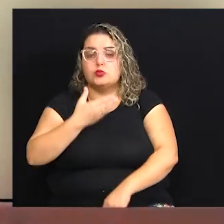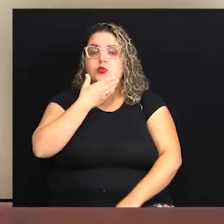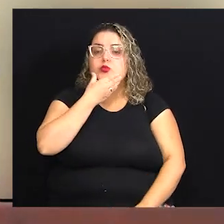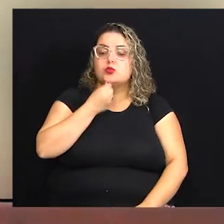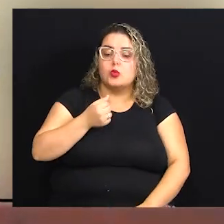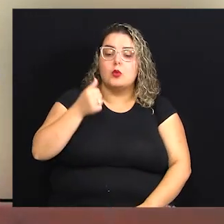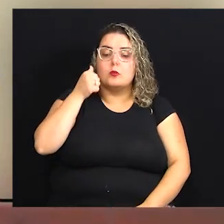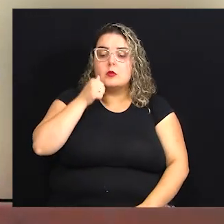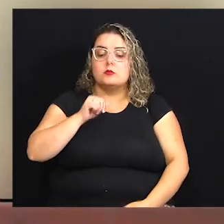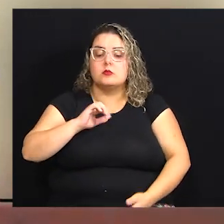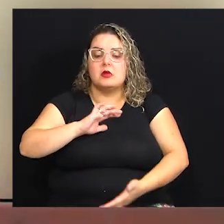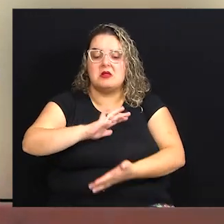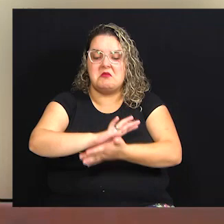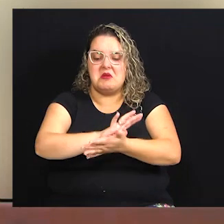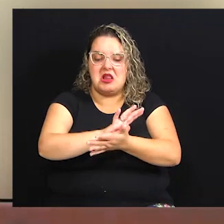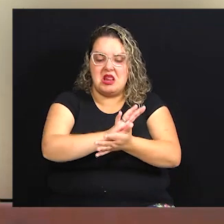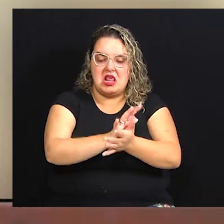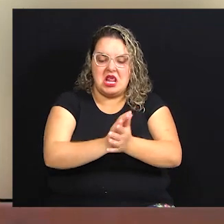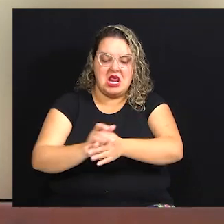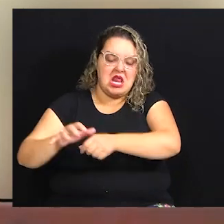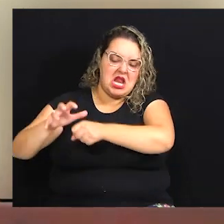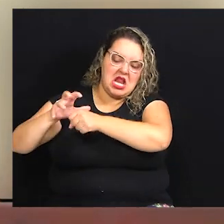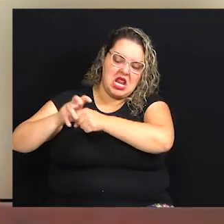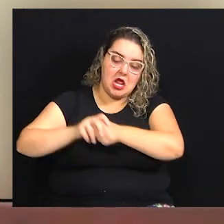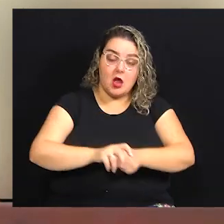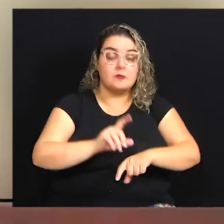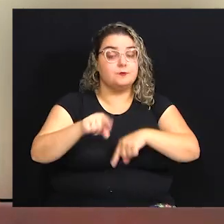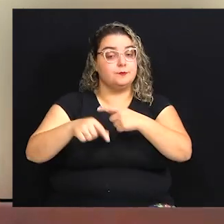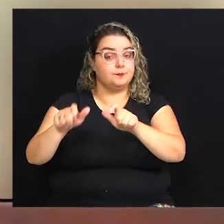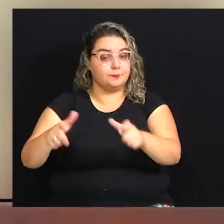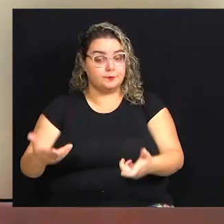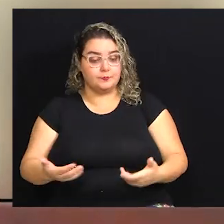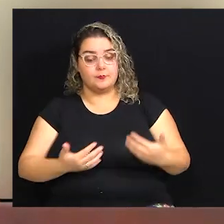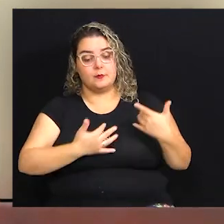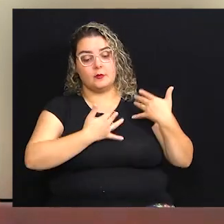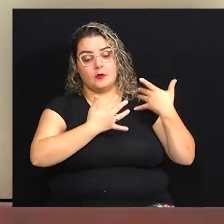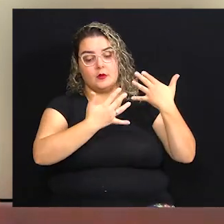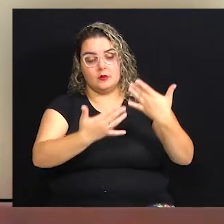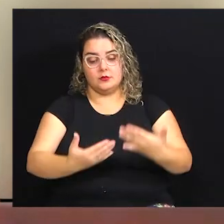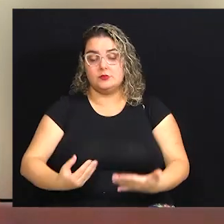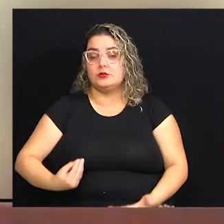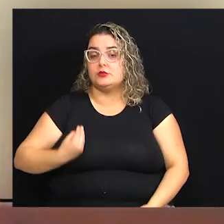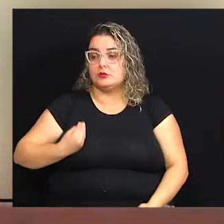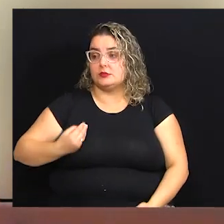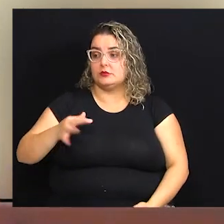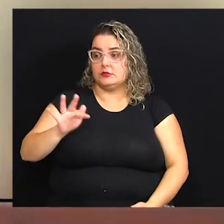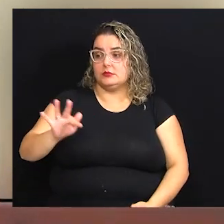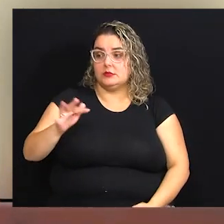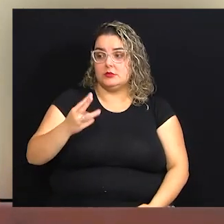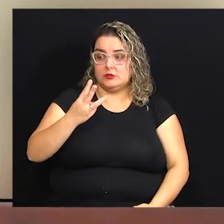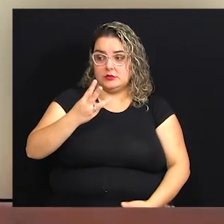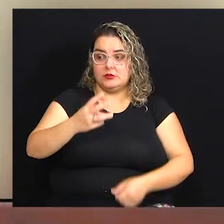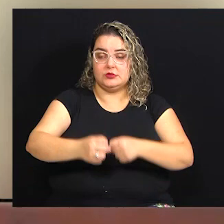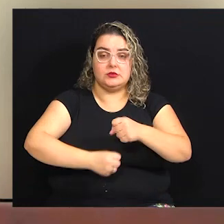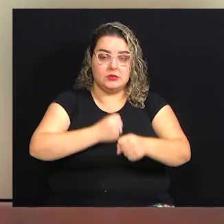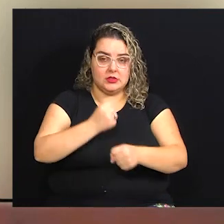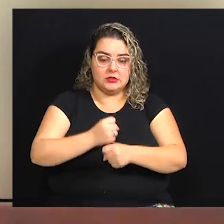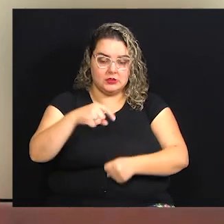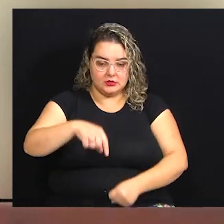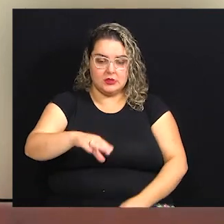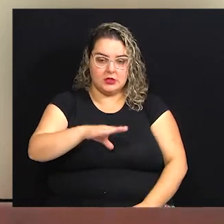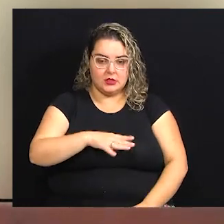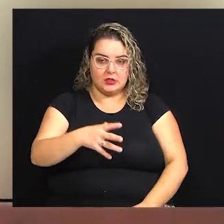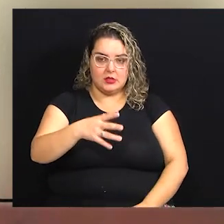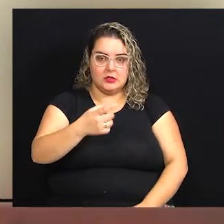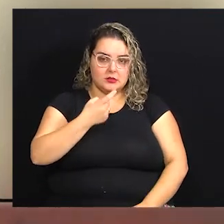para oprimir as demais pessoas, né? E ao longo dessa minha vivência universitária de apenas 3 anos aqui na cidade, eu